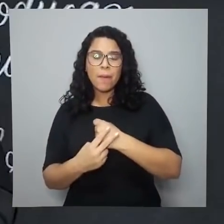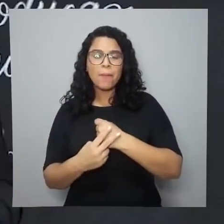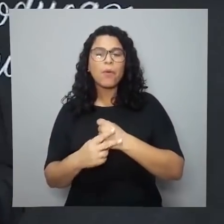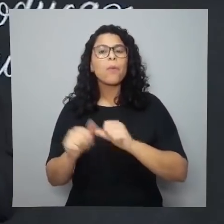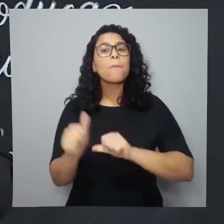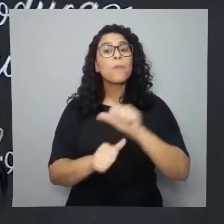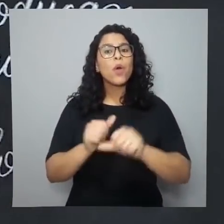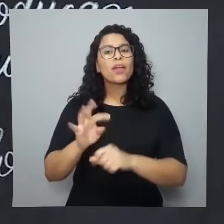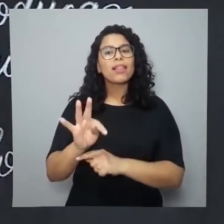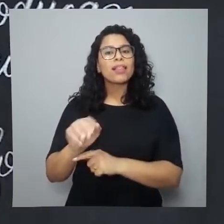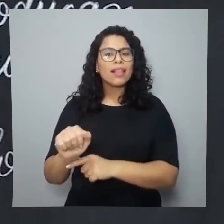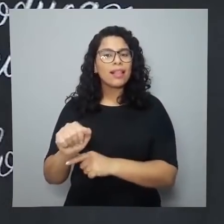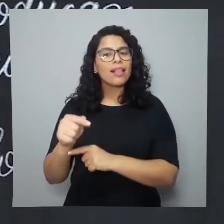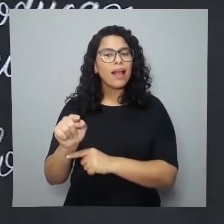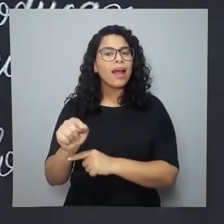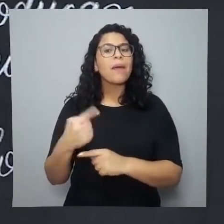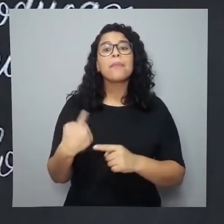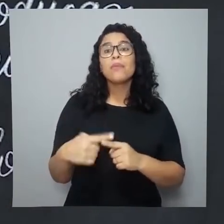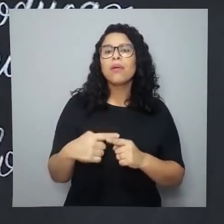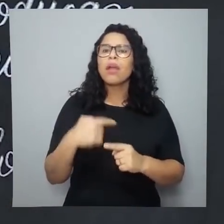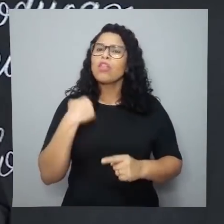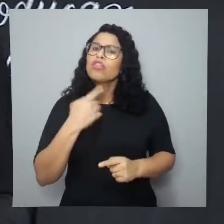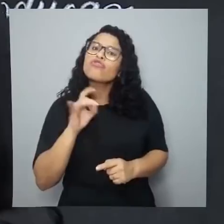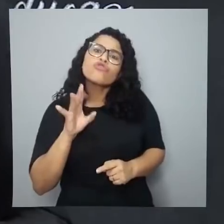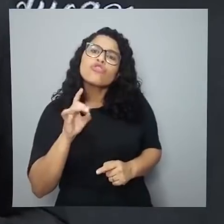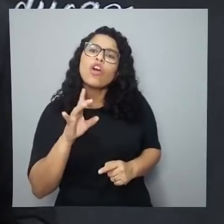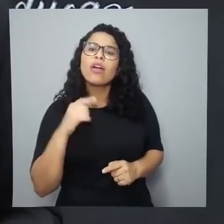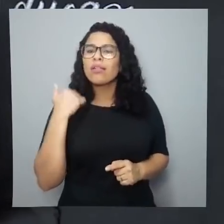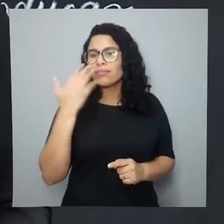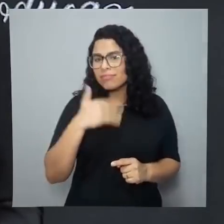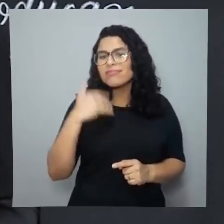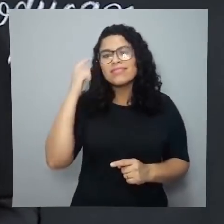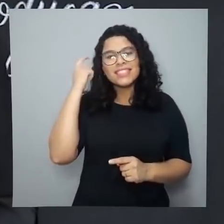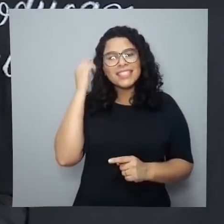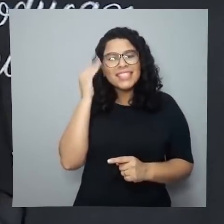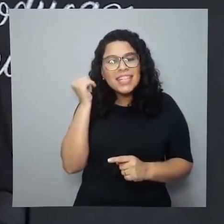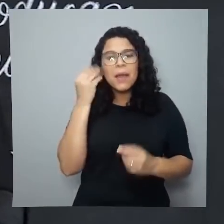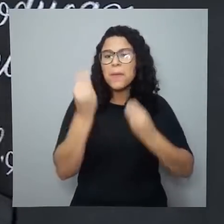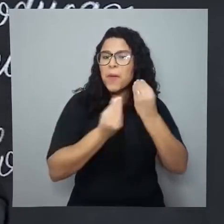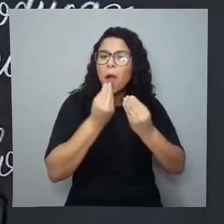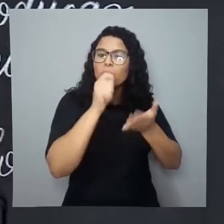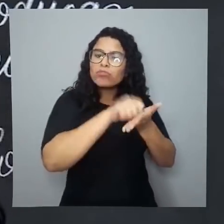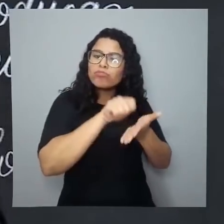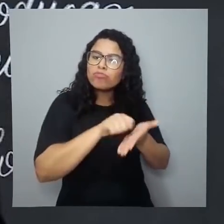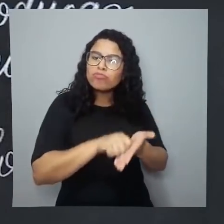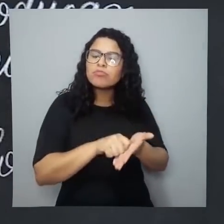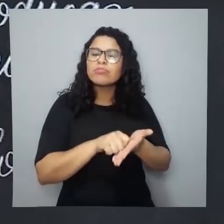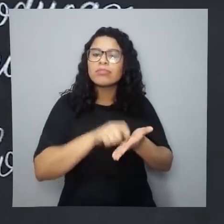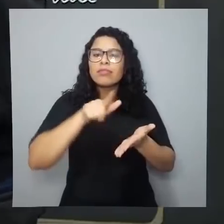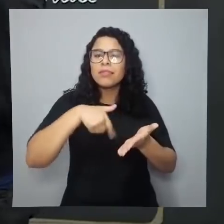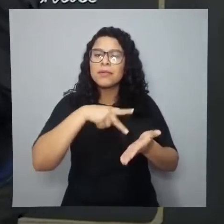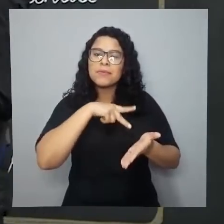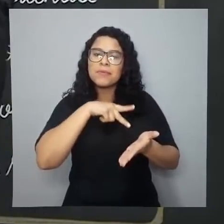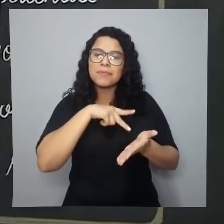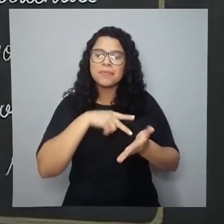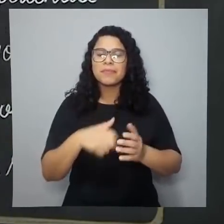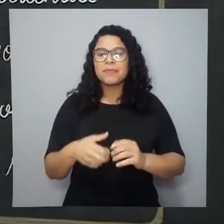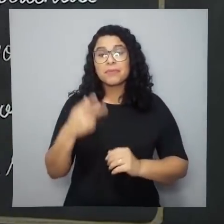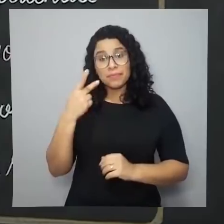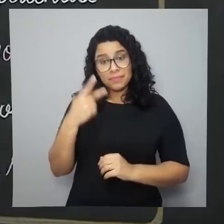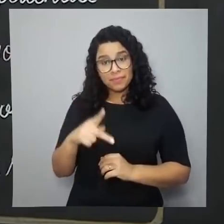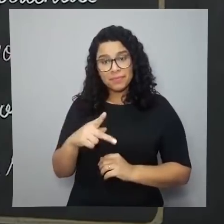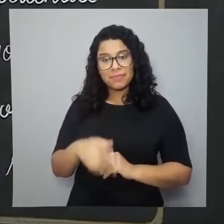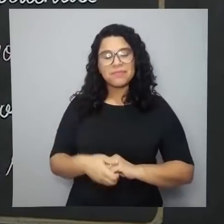algumas gírias, algumas expressões, alguns nomes que só a gente domina, porque é um gênero marcado por essa pessoalidade. A gente